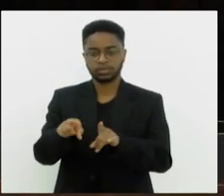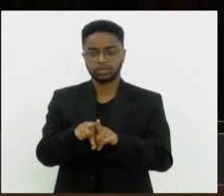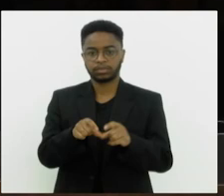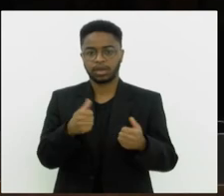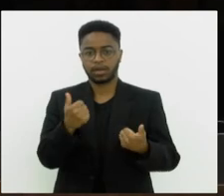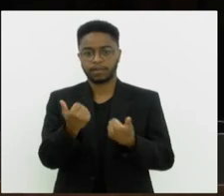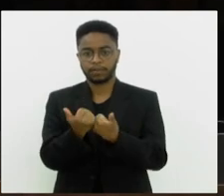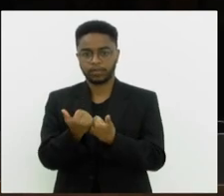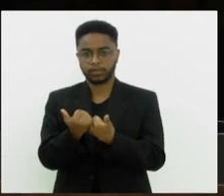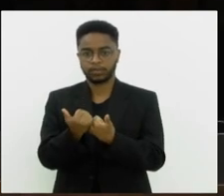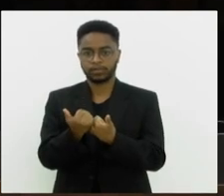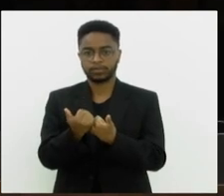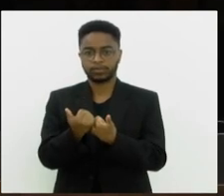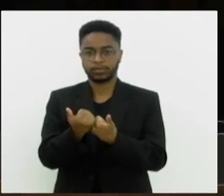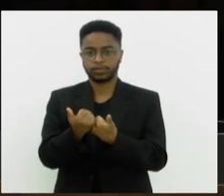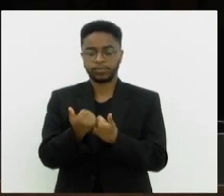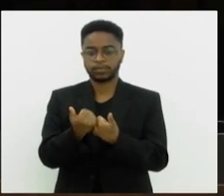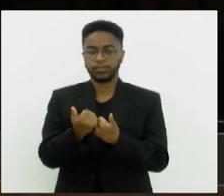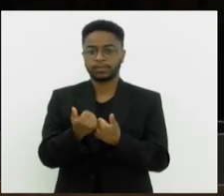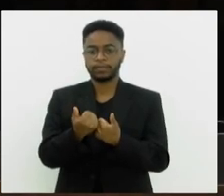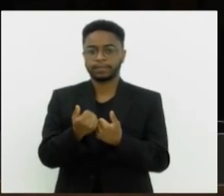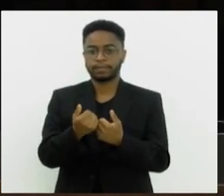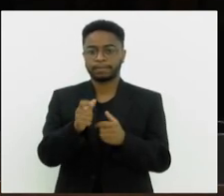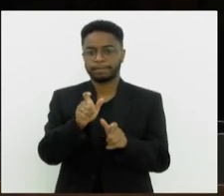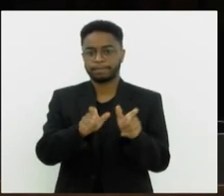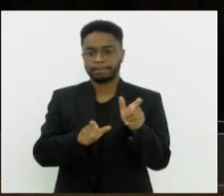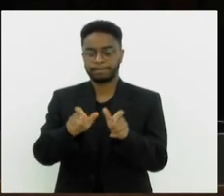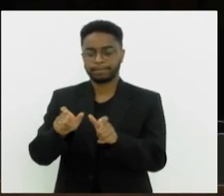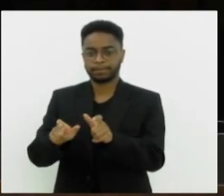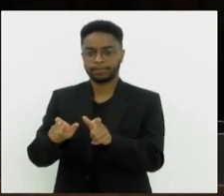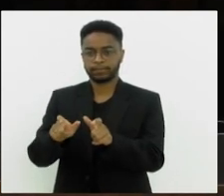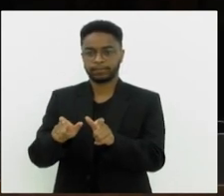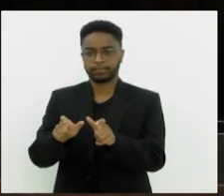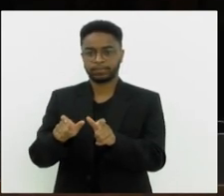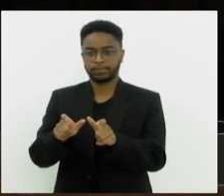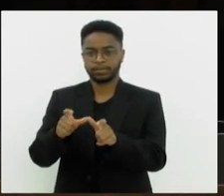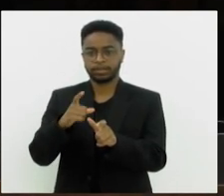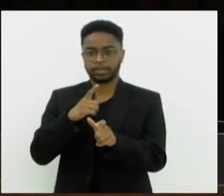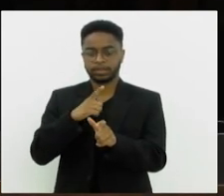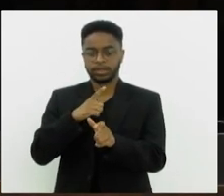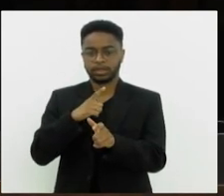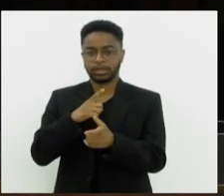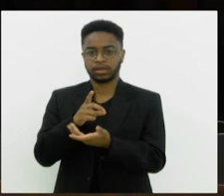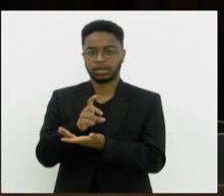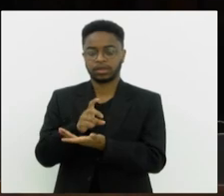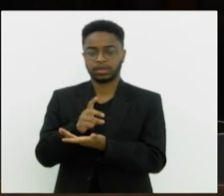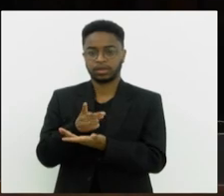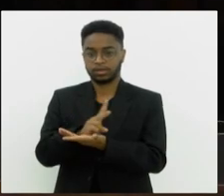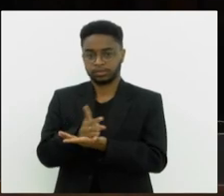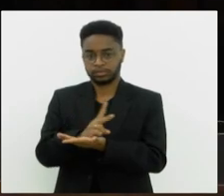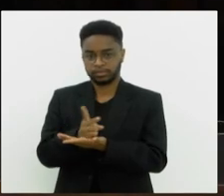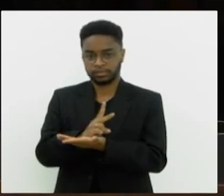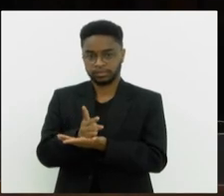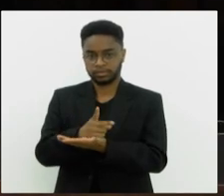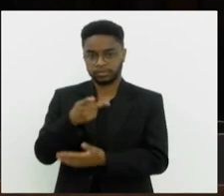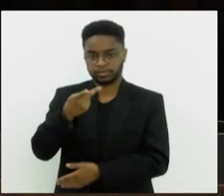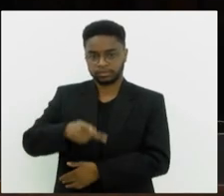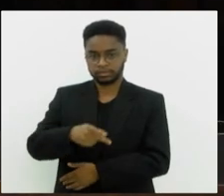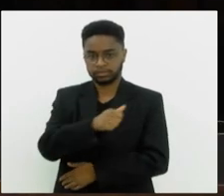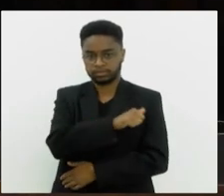apoio aos pacientes portadores de epilepsia do Estado do Rio de Janeiro.